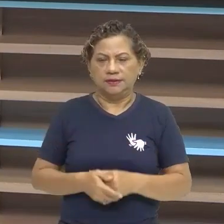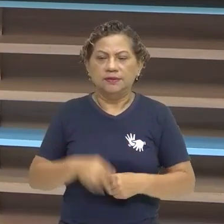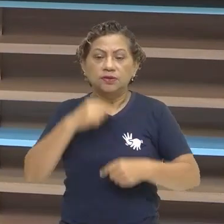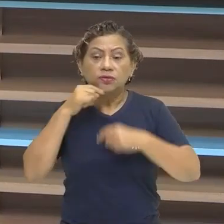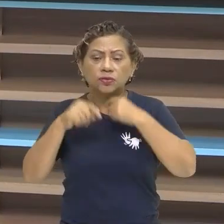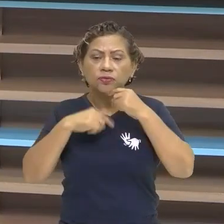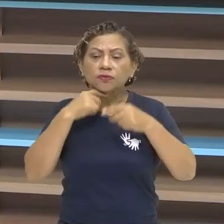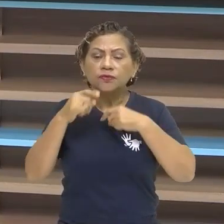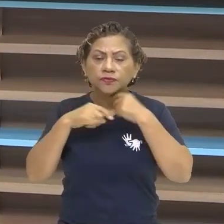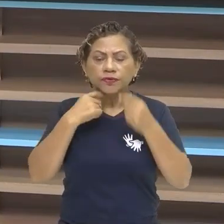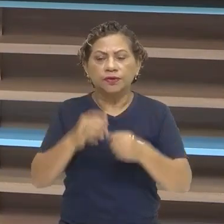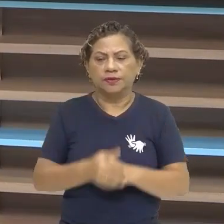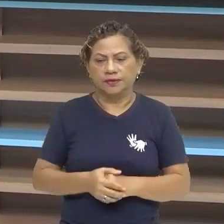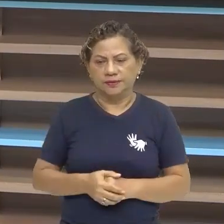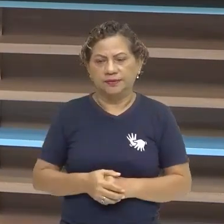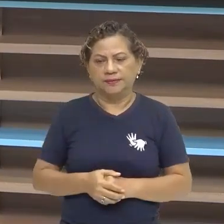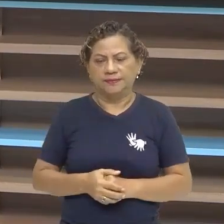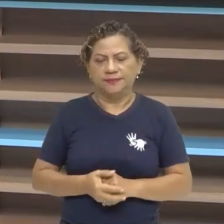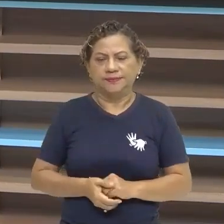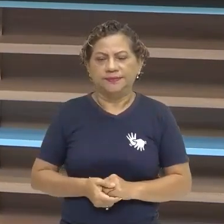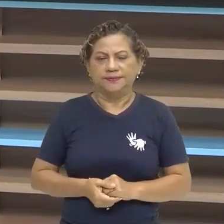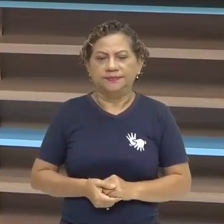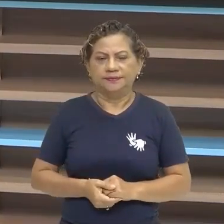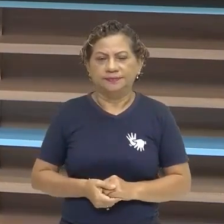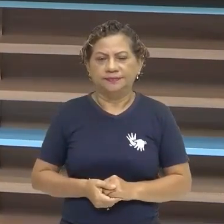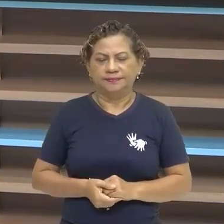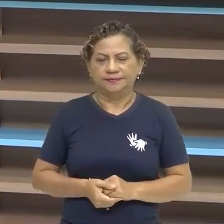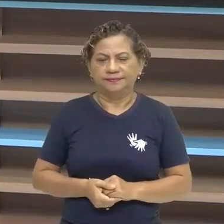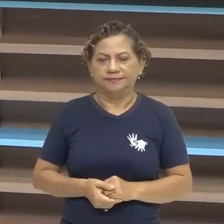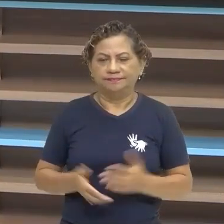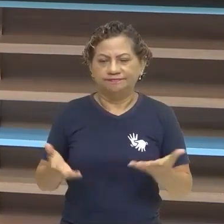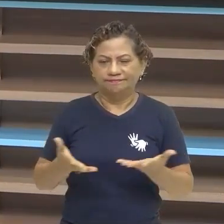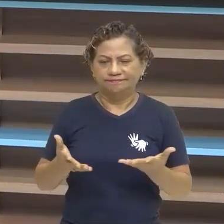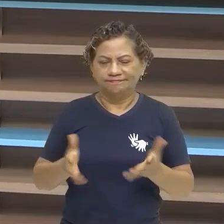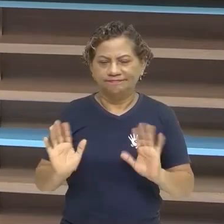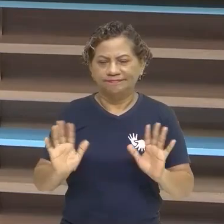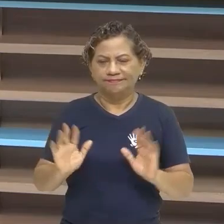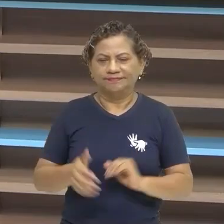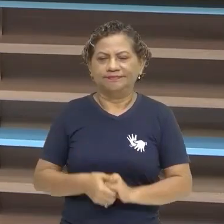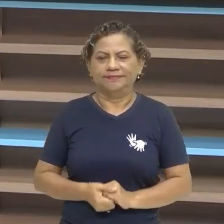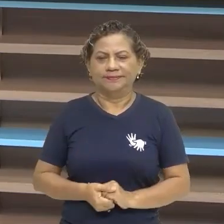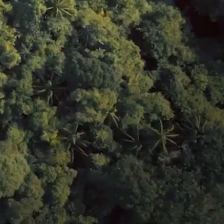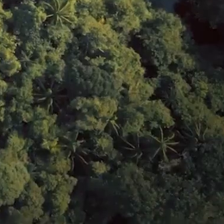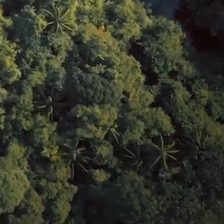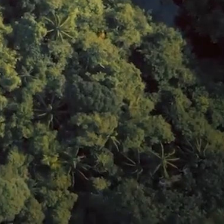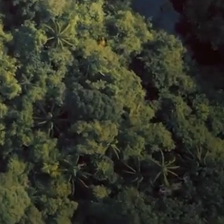dúvida aí. Estamos aqui. Muito bem. Até, então, a nossa próxima.